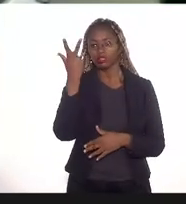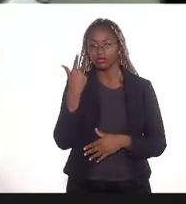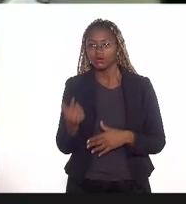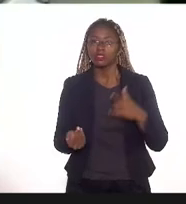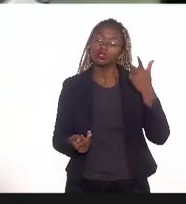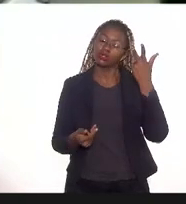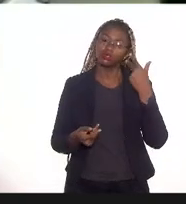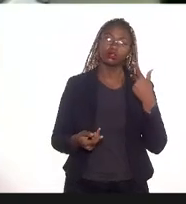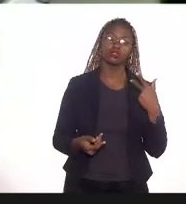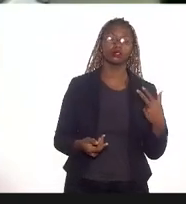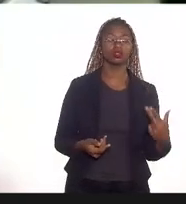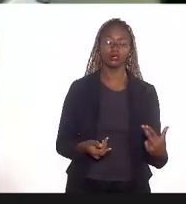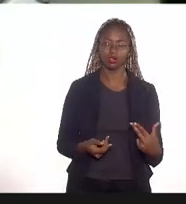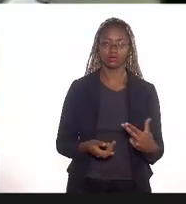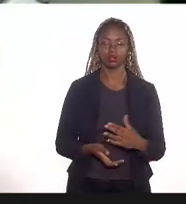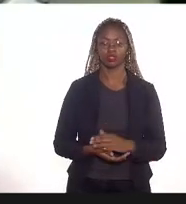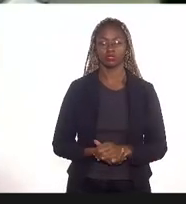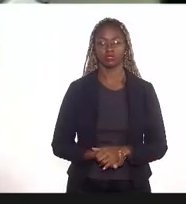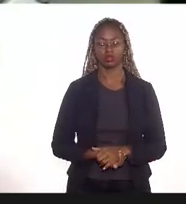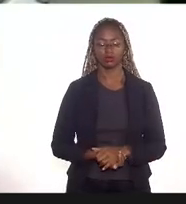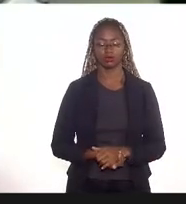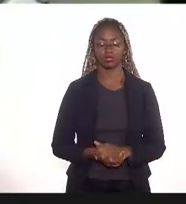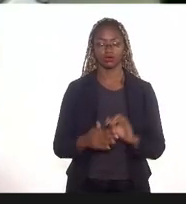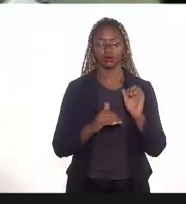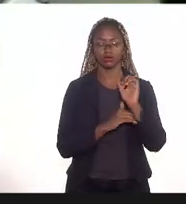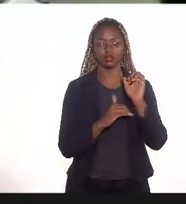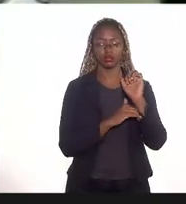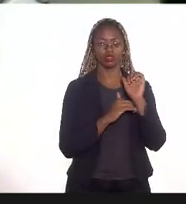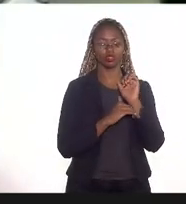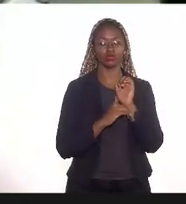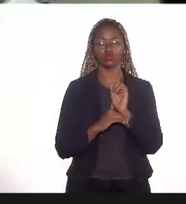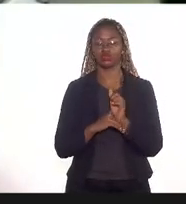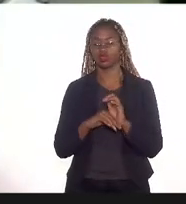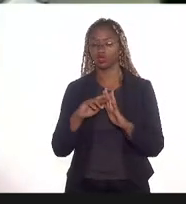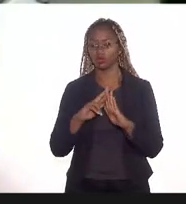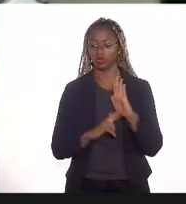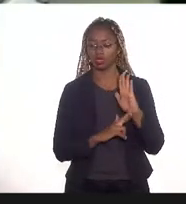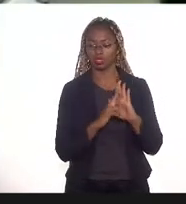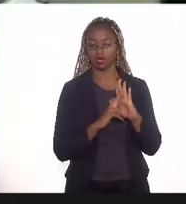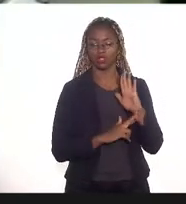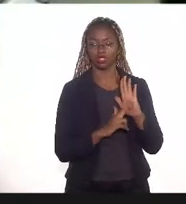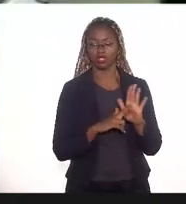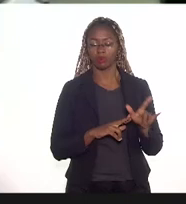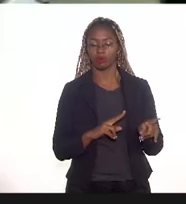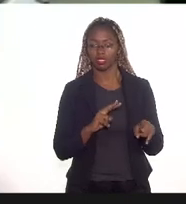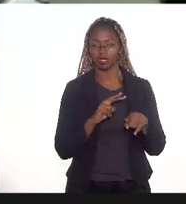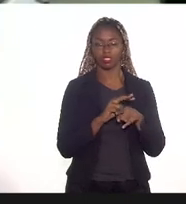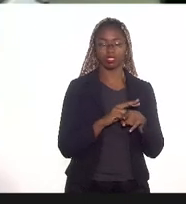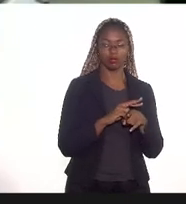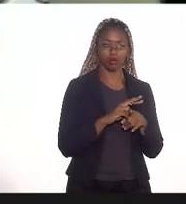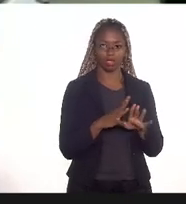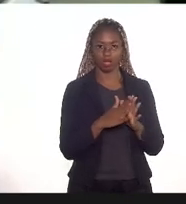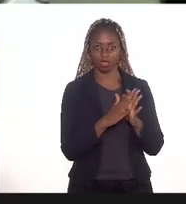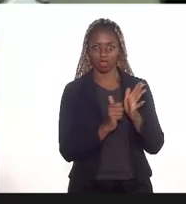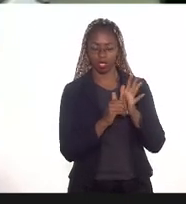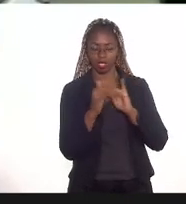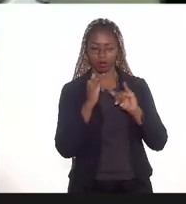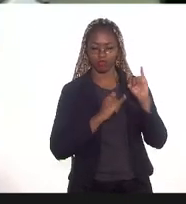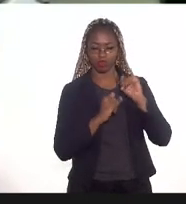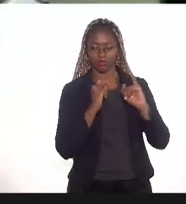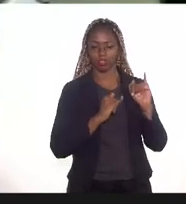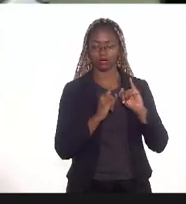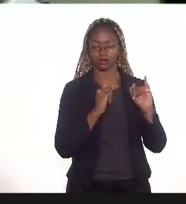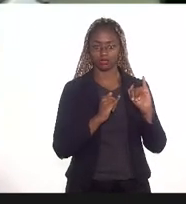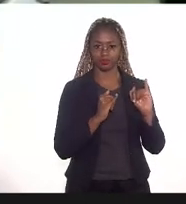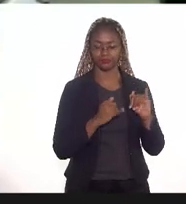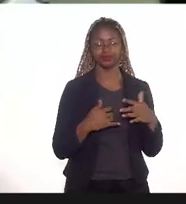normalmente damos o sigilo ao relatório, em preservação aos dados fiscais e cadastrais da empresa. Isso, inclusive, está previsto